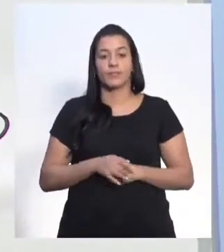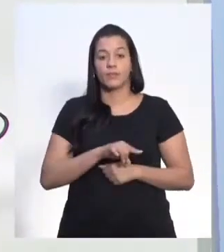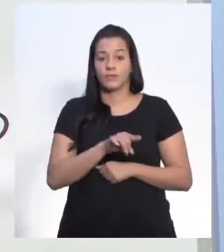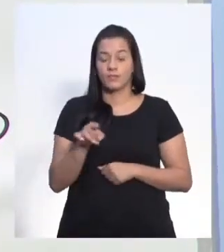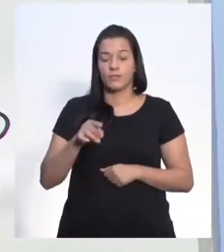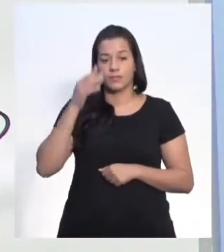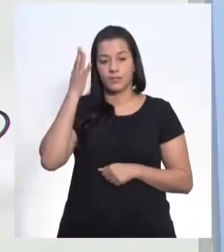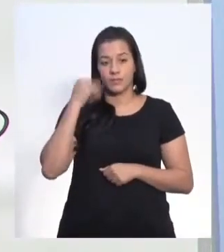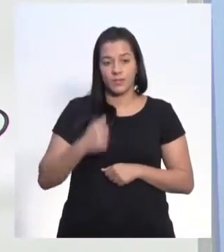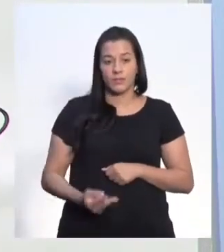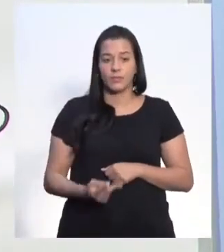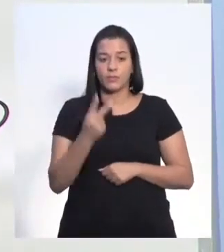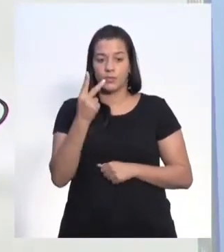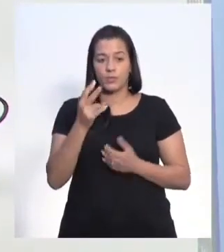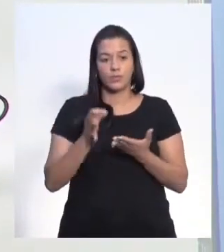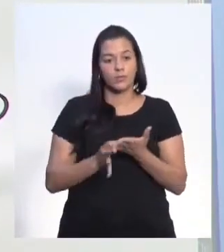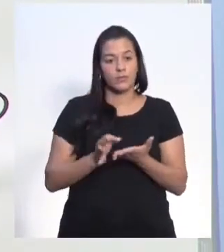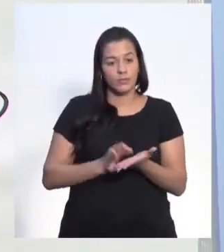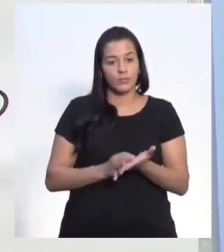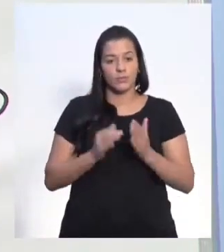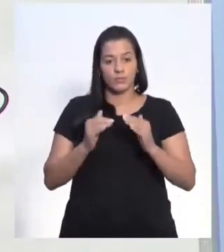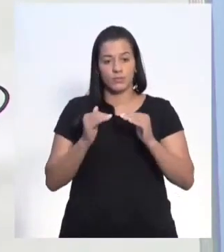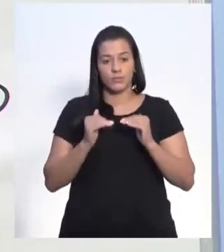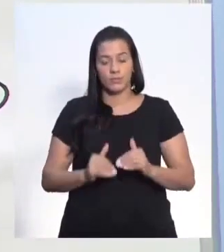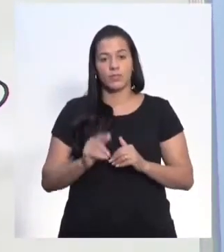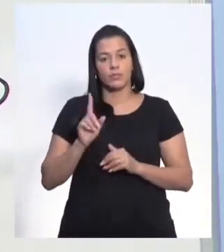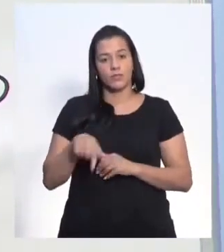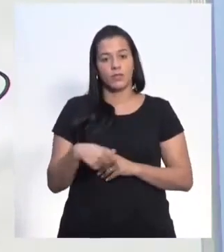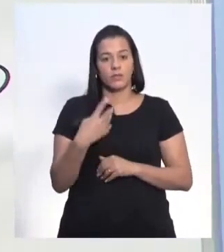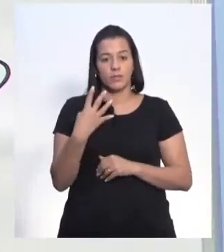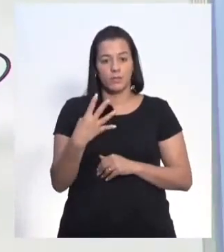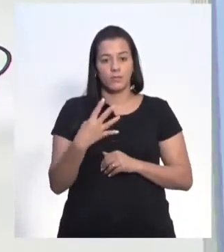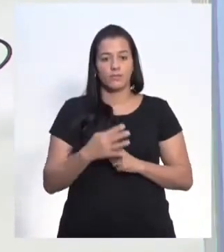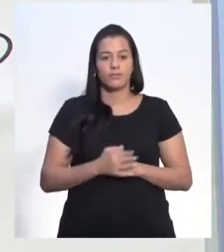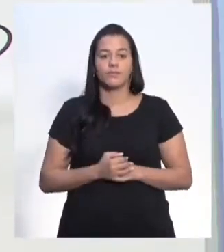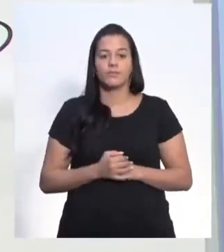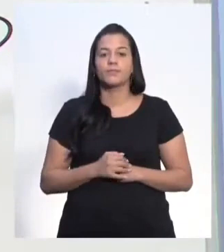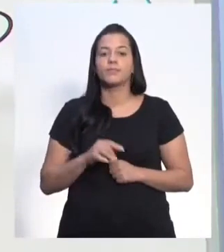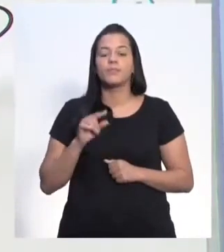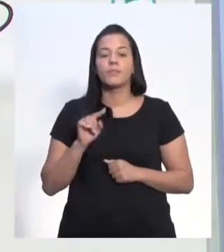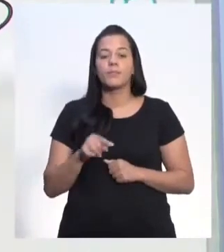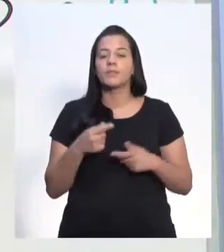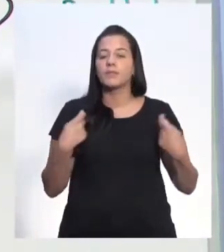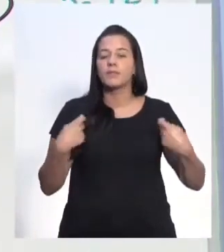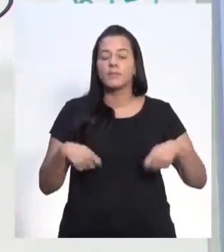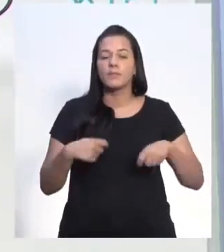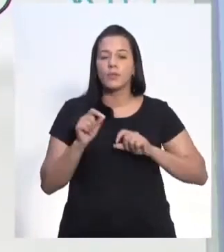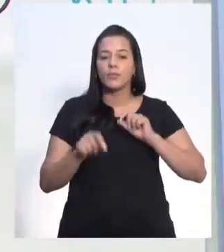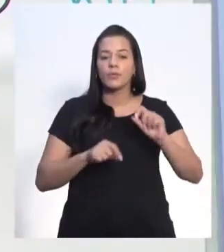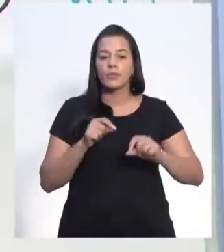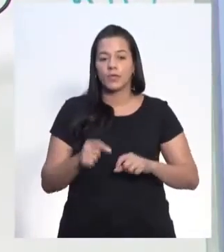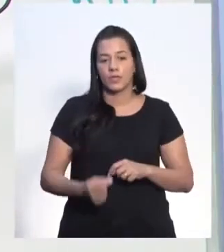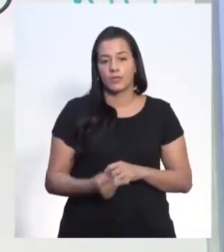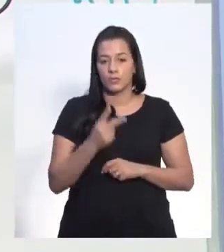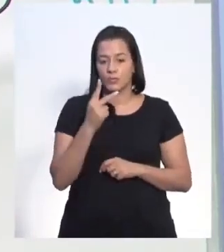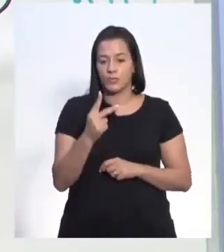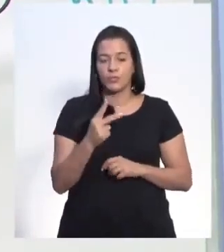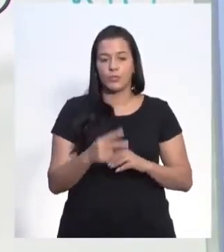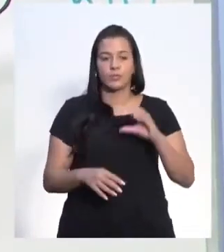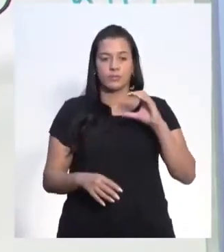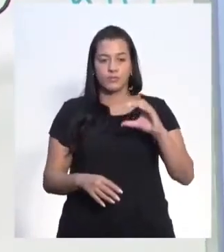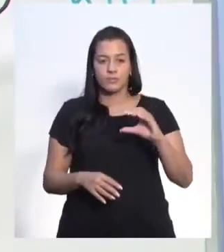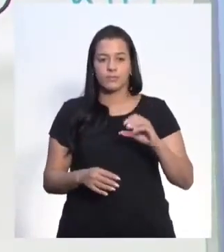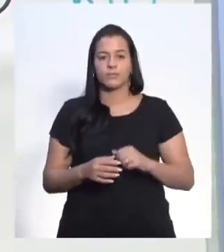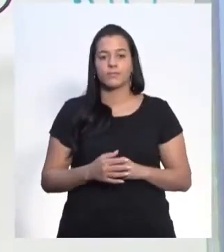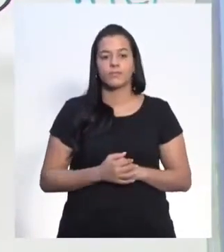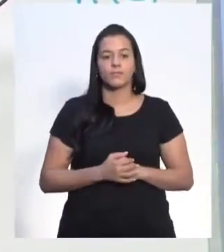quando a gente fala em duas moedas, o número de baixo é 4. E o evento dessa vez, ele queria que saísse o quê mesmo? Duas caras. Duas